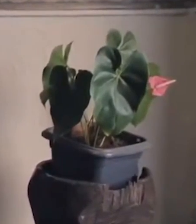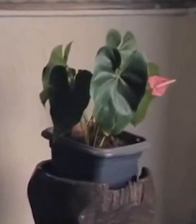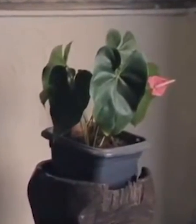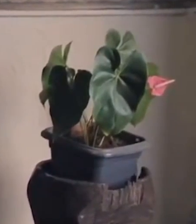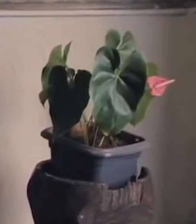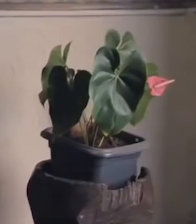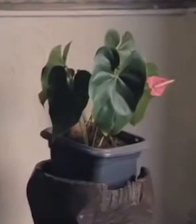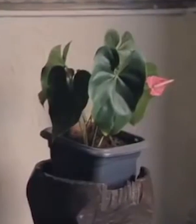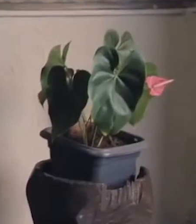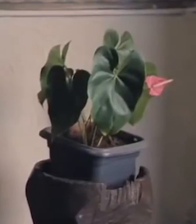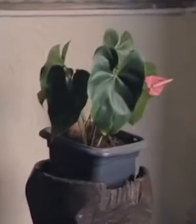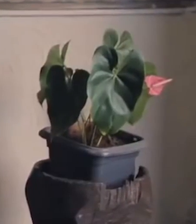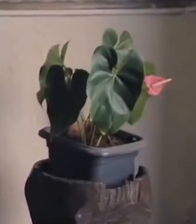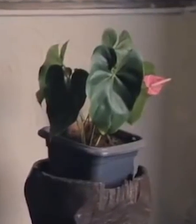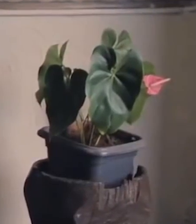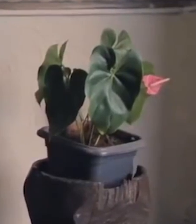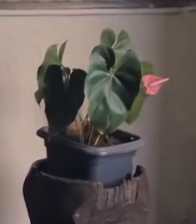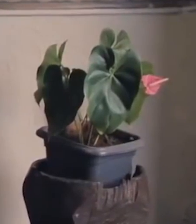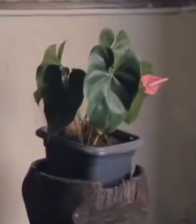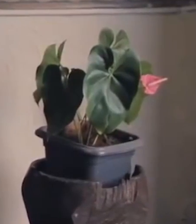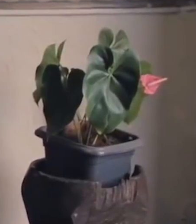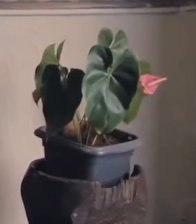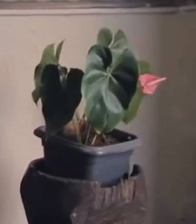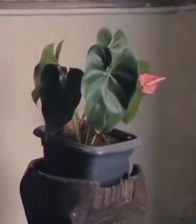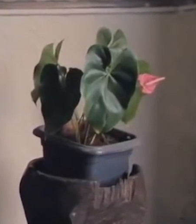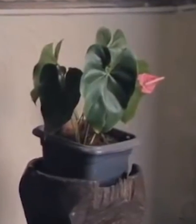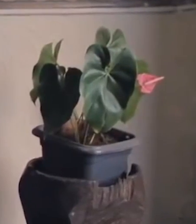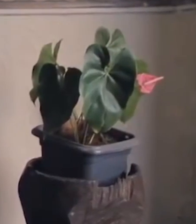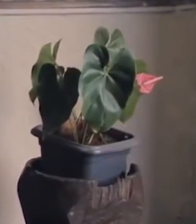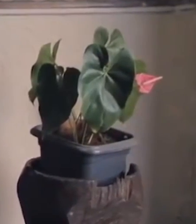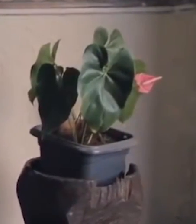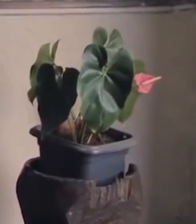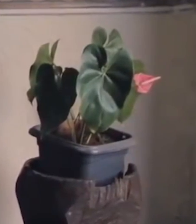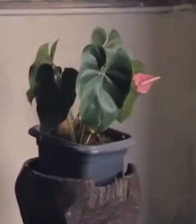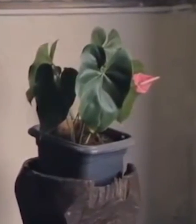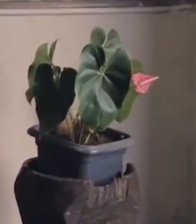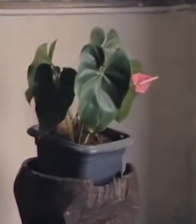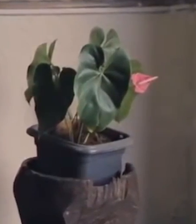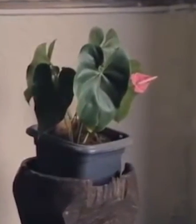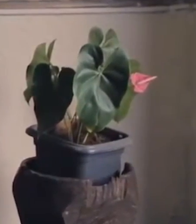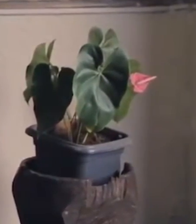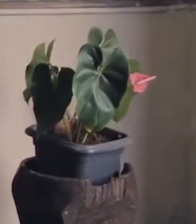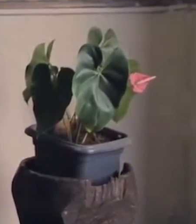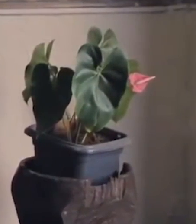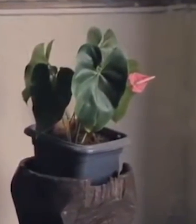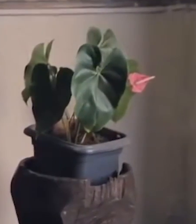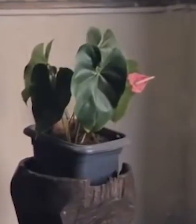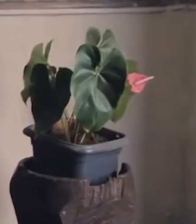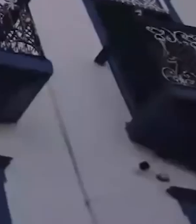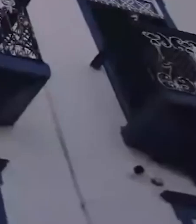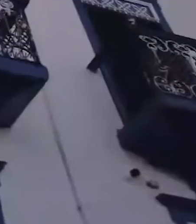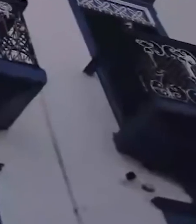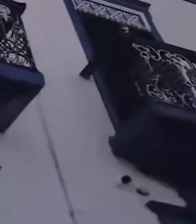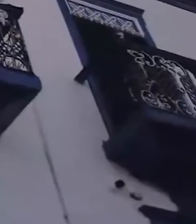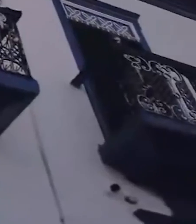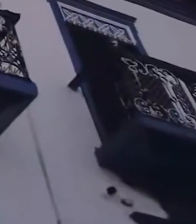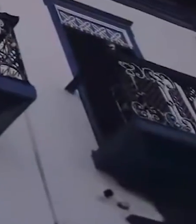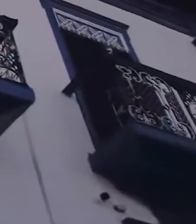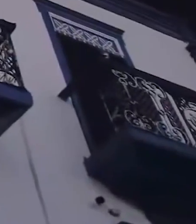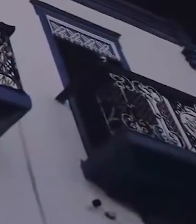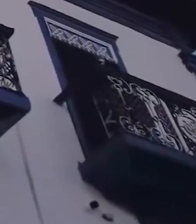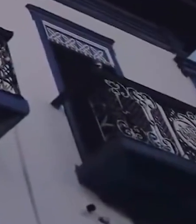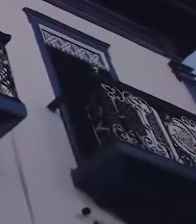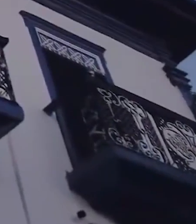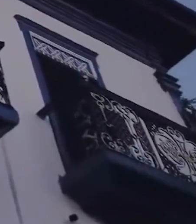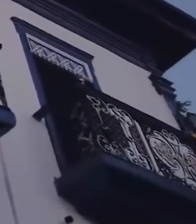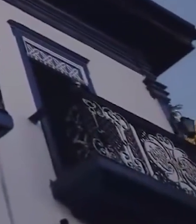a família convidou uma outra família de uma cidade aqui de Nova Era para participar do evento. E eles estavam